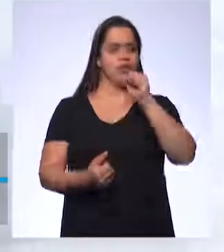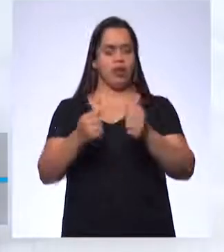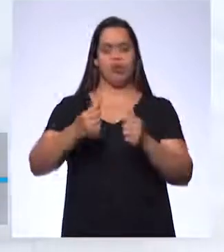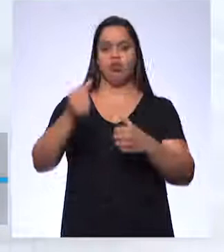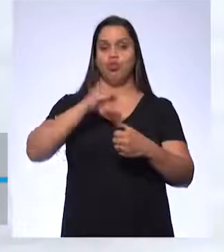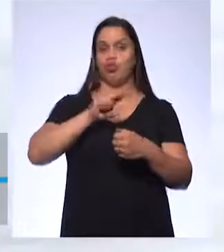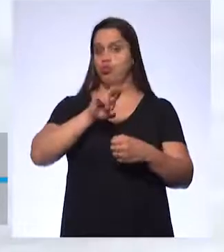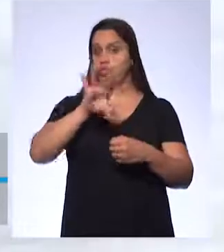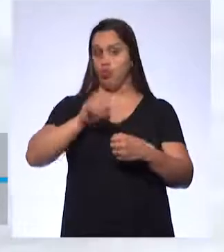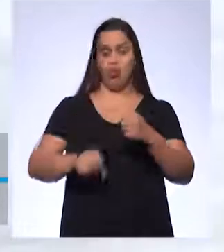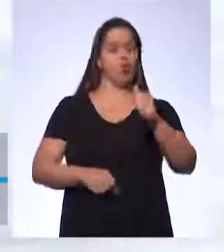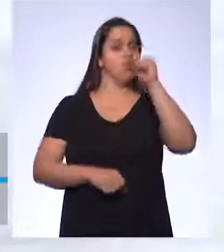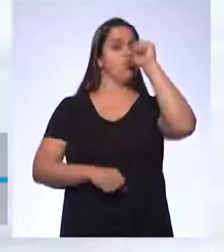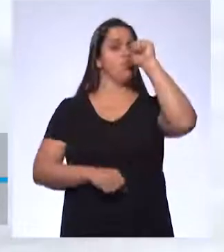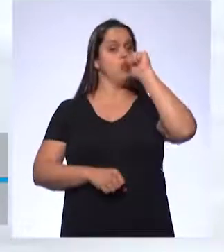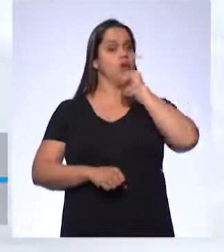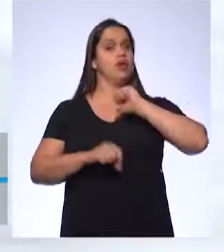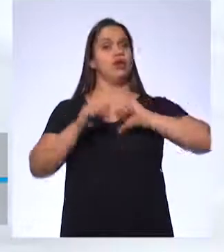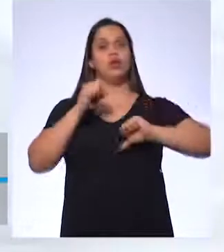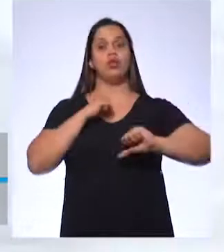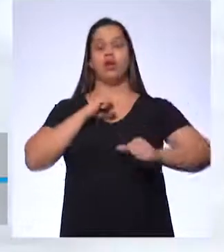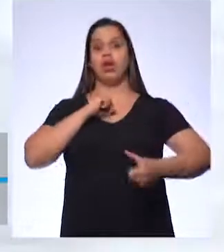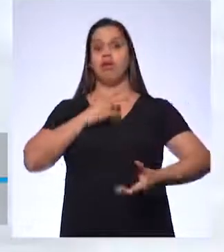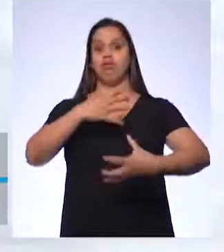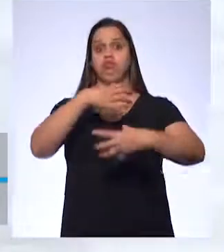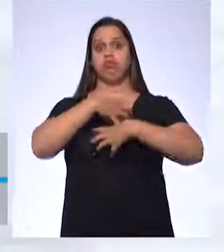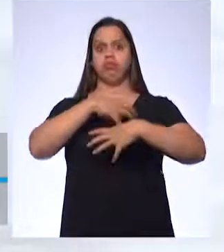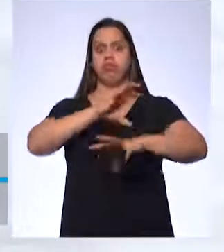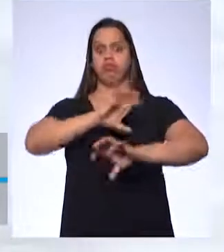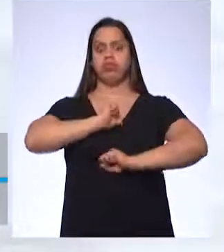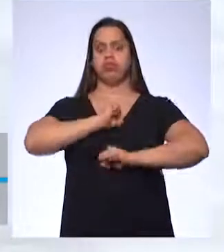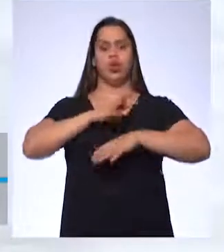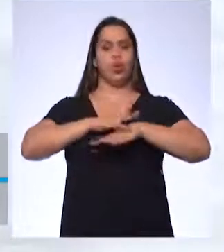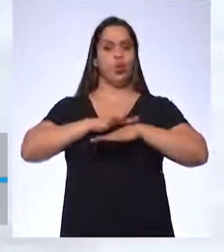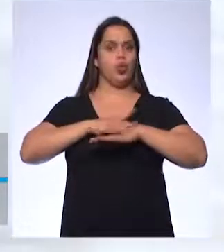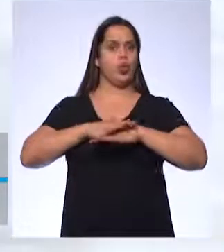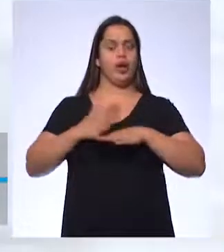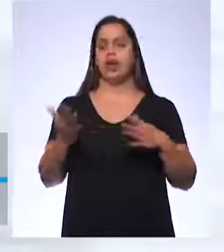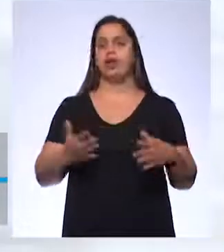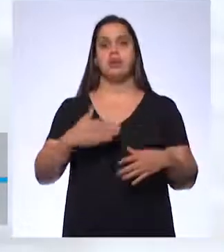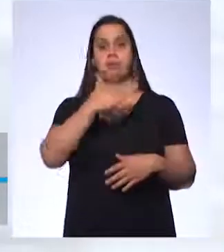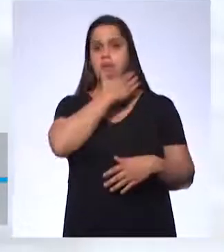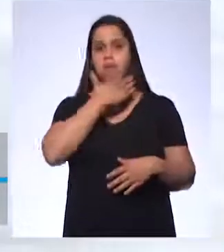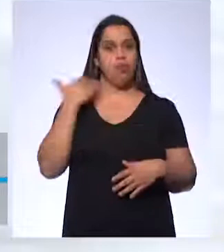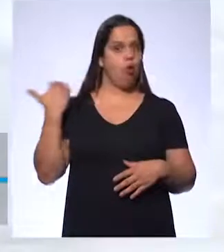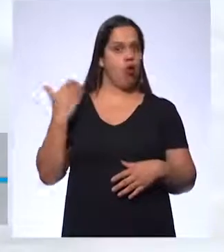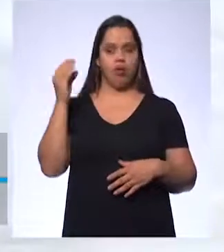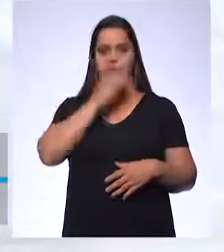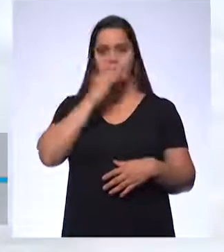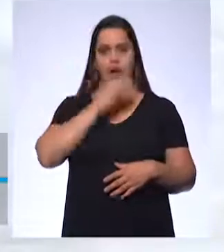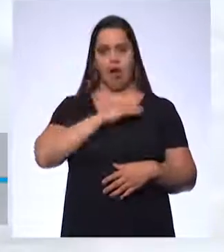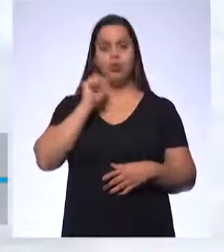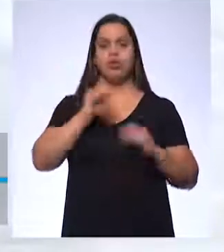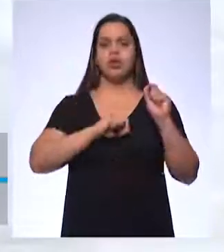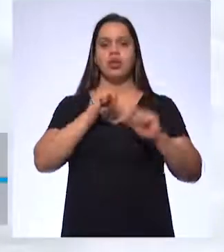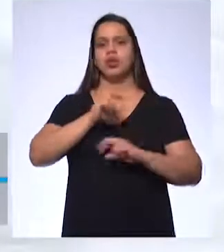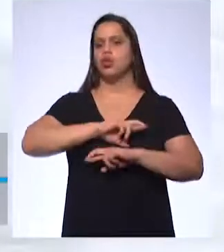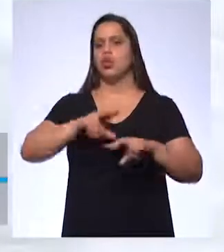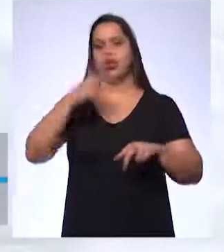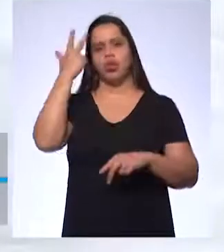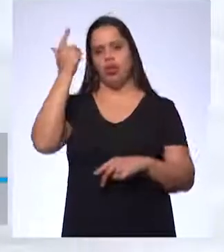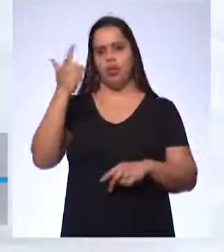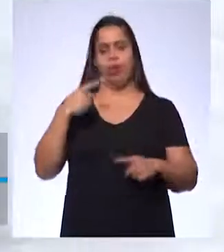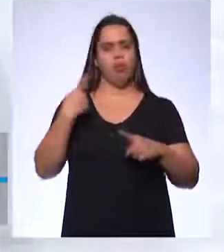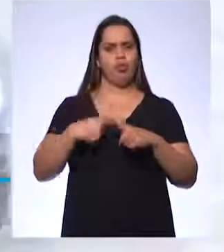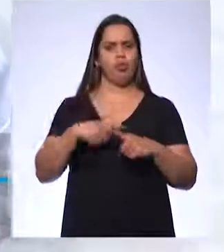suco e adquiriu de forma muito grave essa doença. Tá? Pessoas morreram assim em questão de semanas, coisa que não é normal na doença de Chagas. Tem